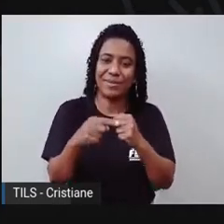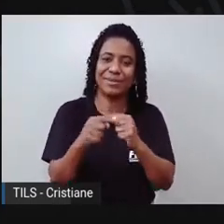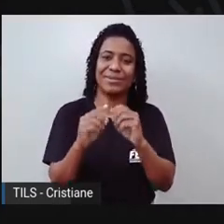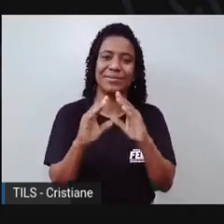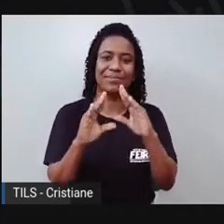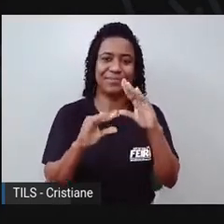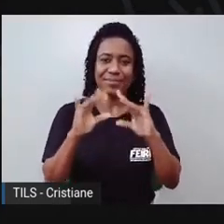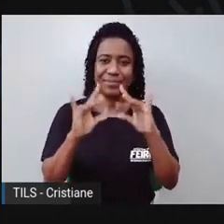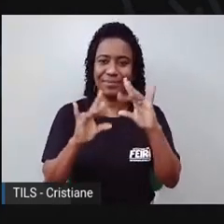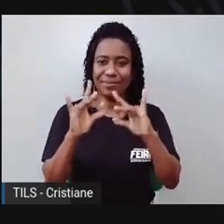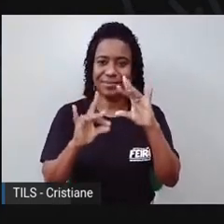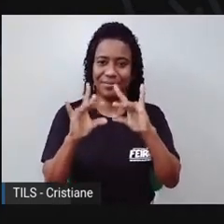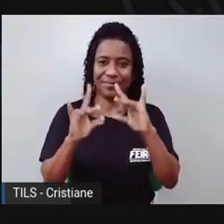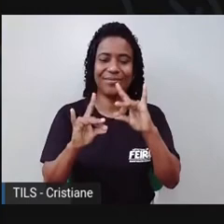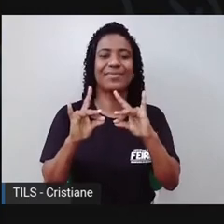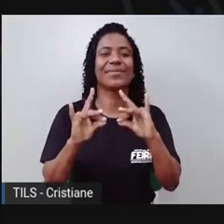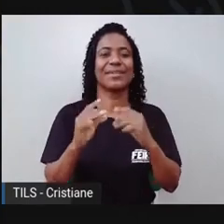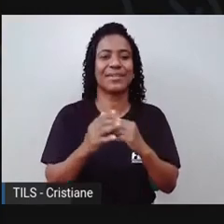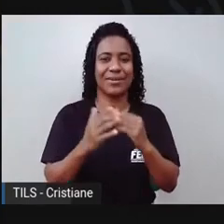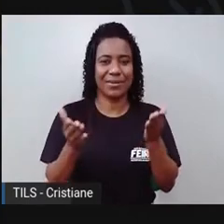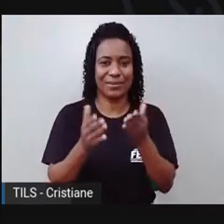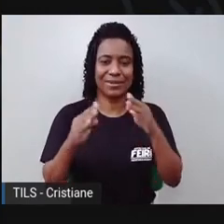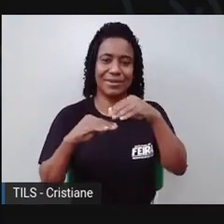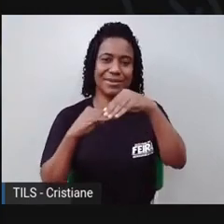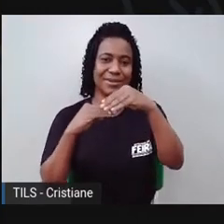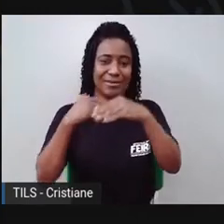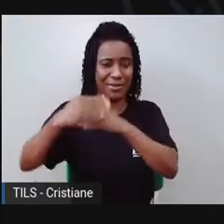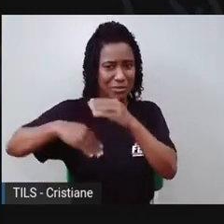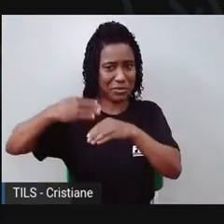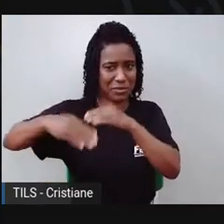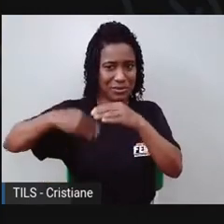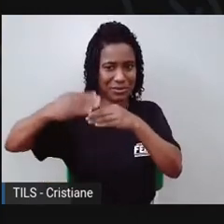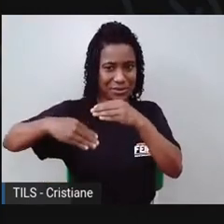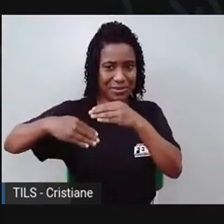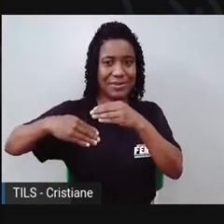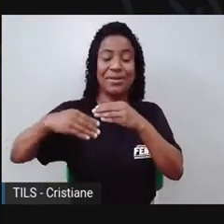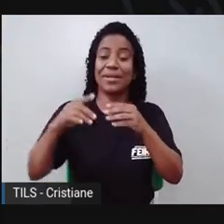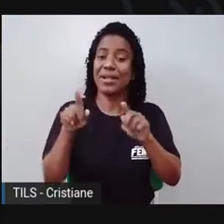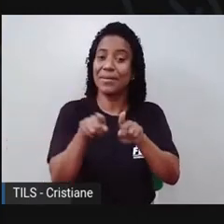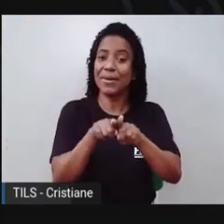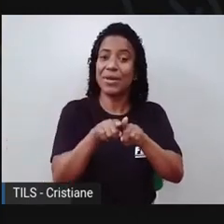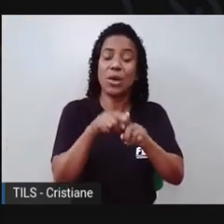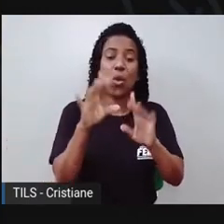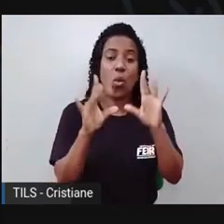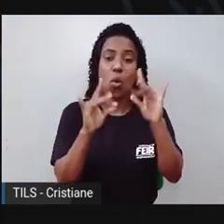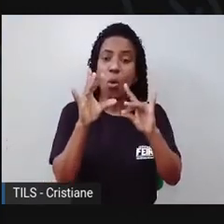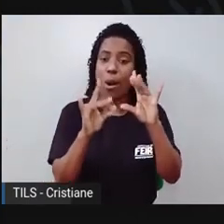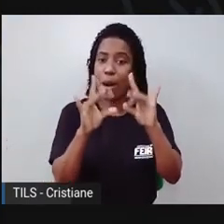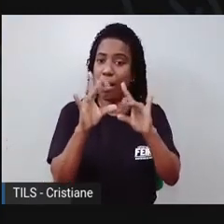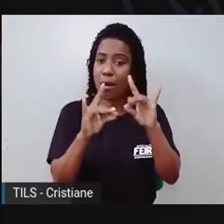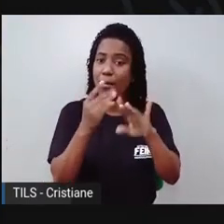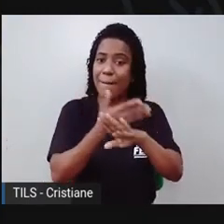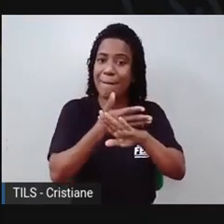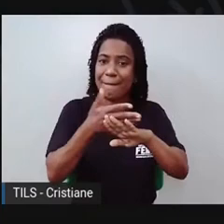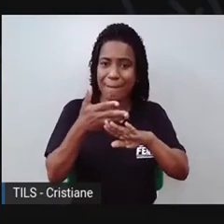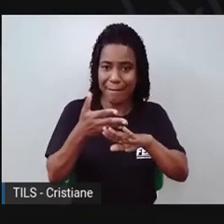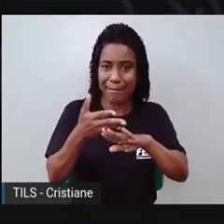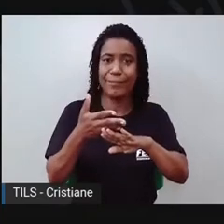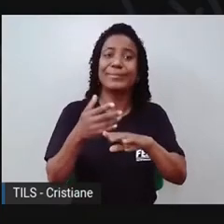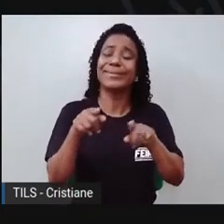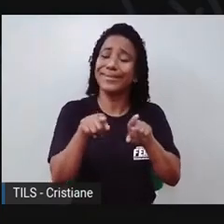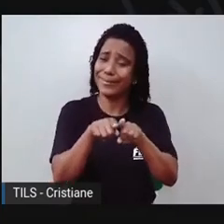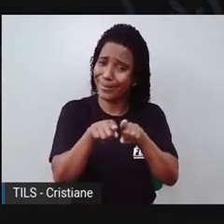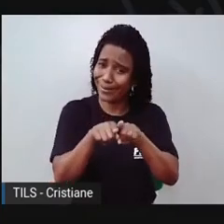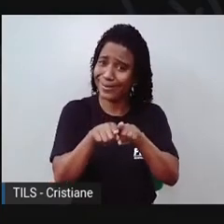a gente vai fazer com papel higiênico e com a cola. A cola é a mesma coisa, né? Ela é derivada também